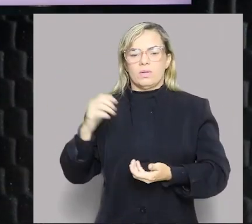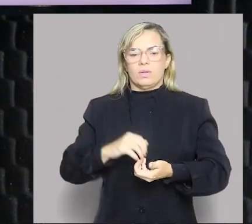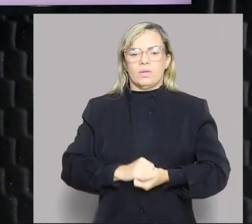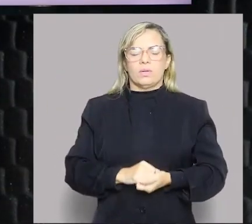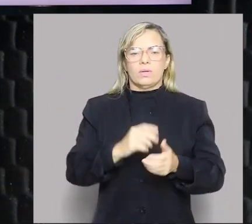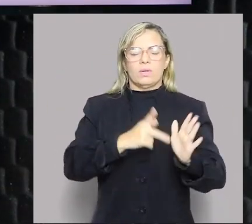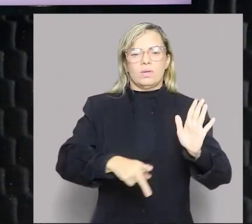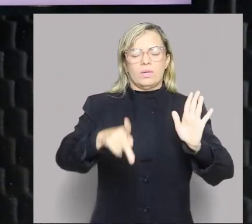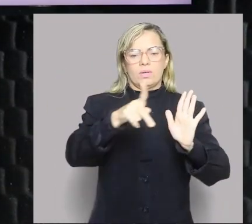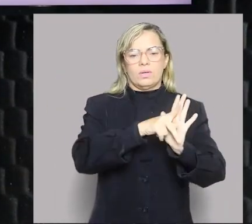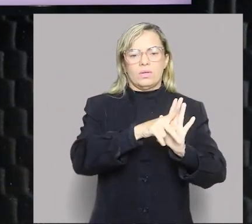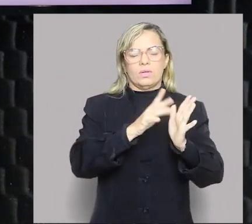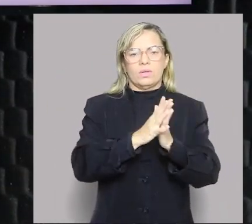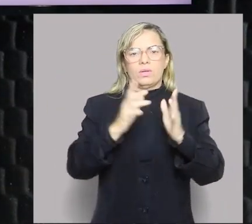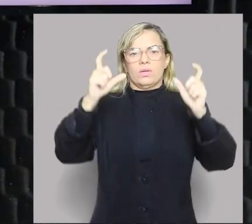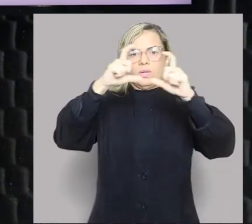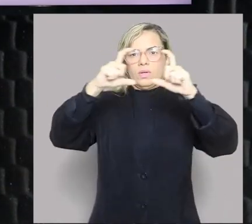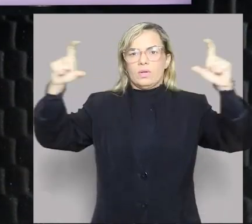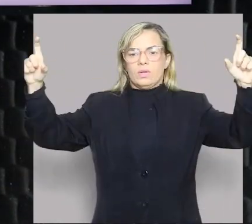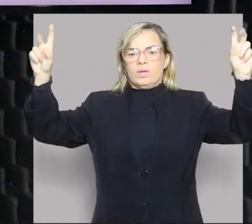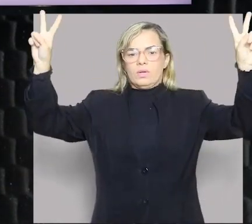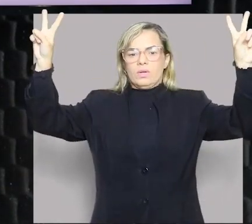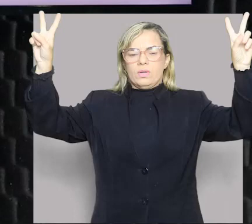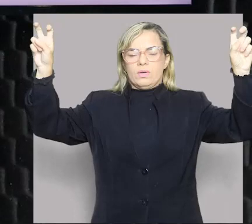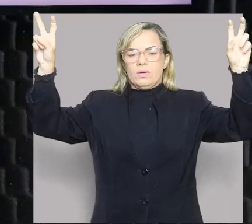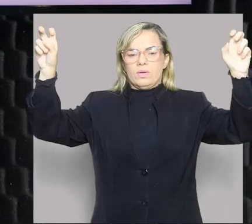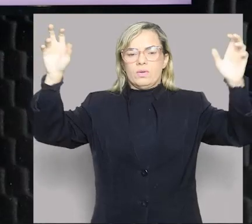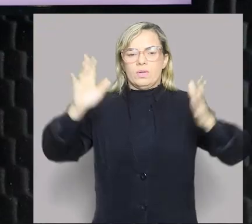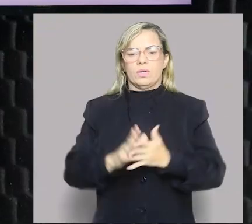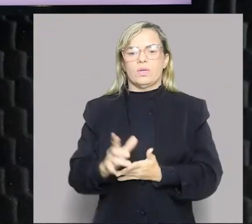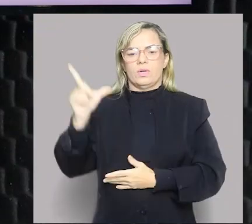no próprio título do texto. Olha só,